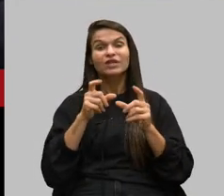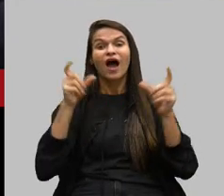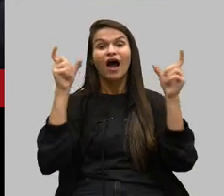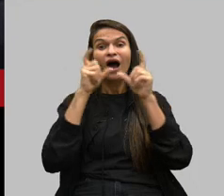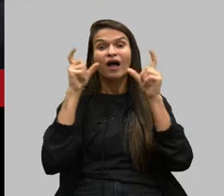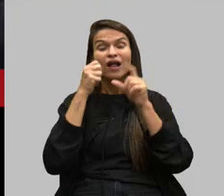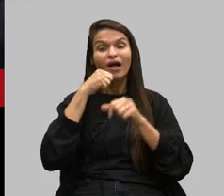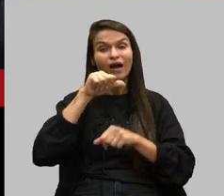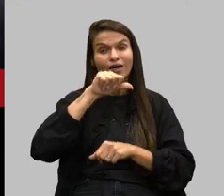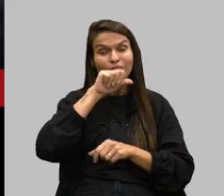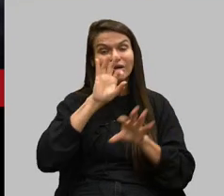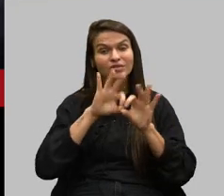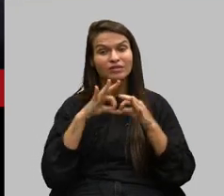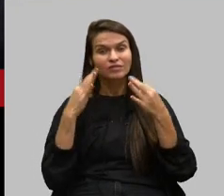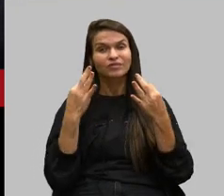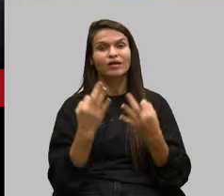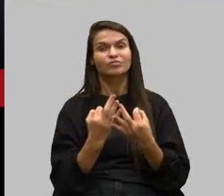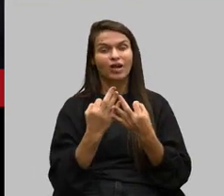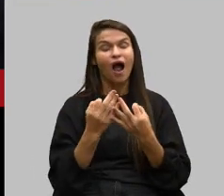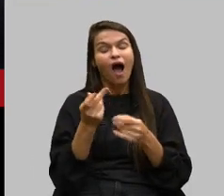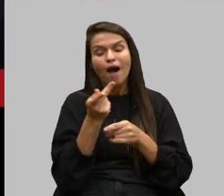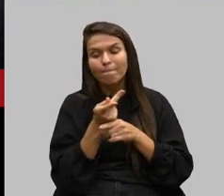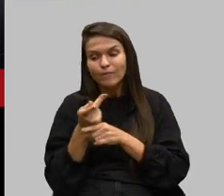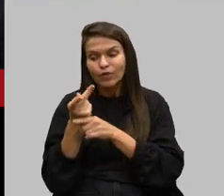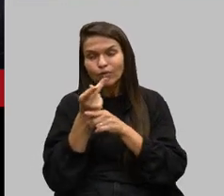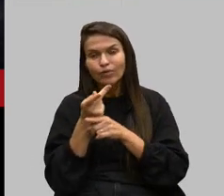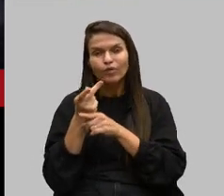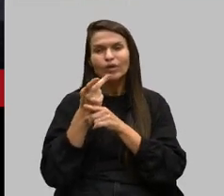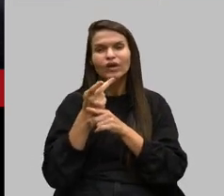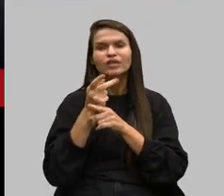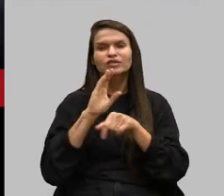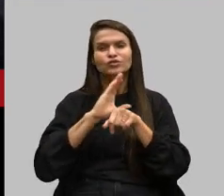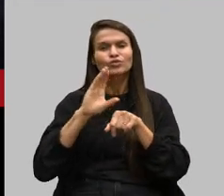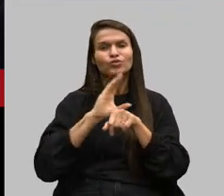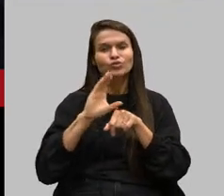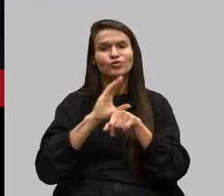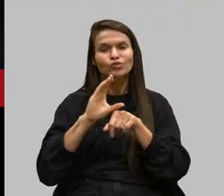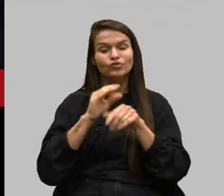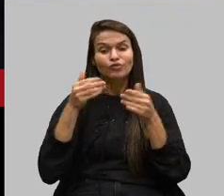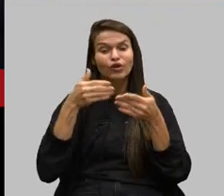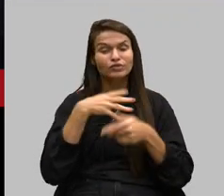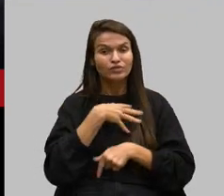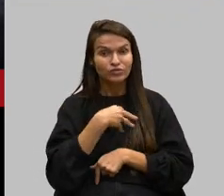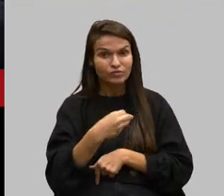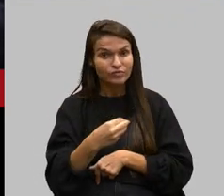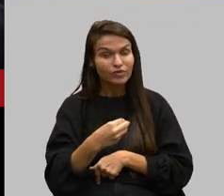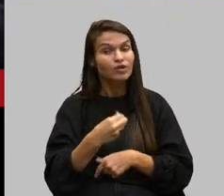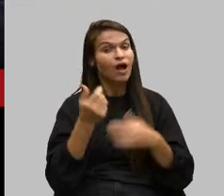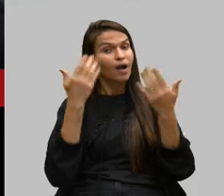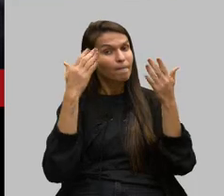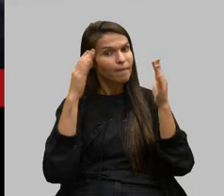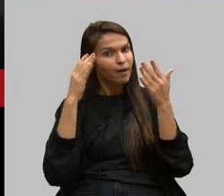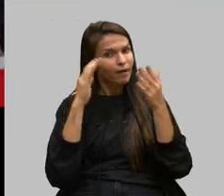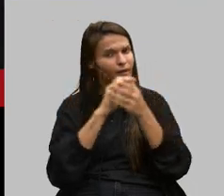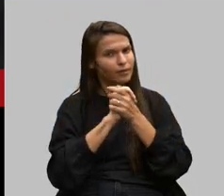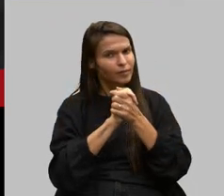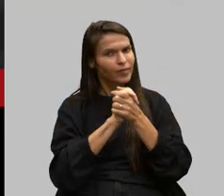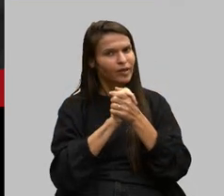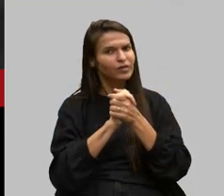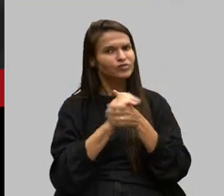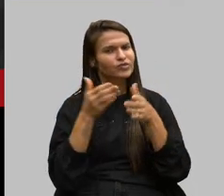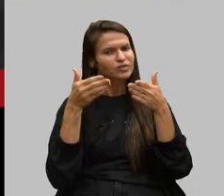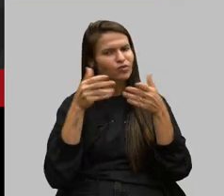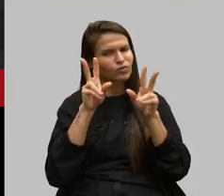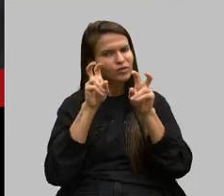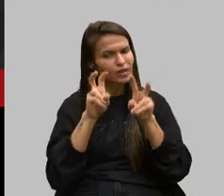mães as famílias a procurarem esse curso paraos seus filhos Então parabéns você realmente abordou um tema